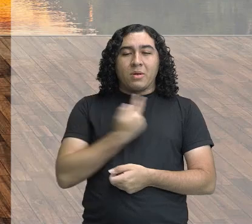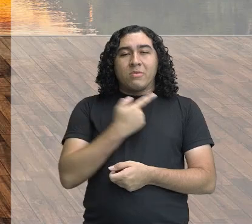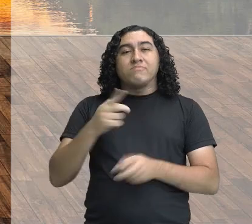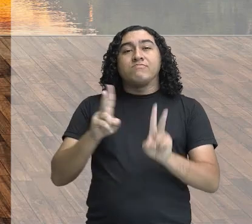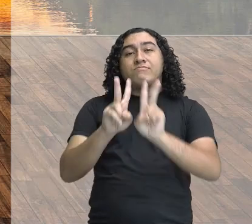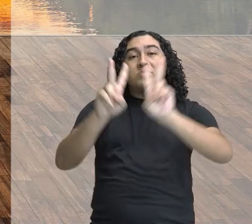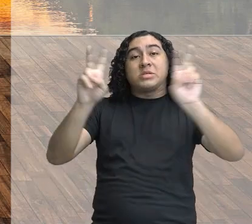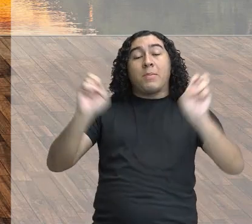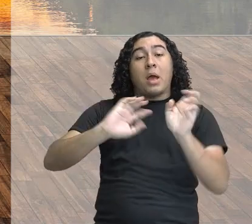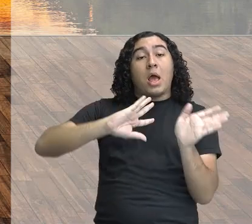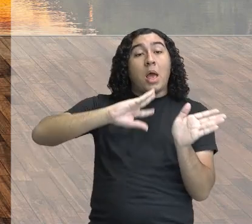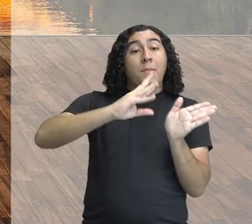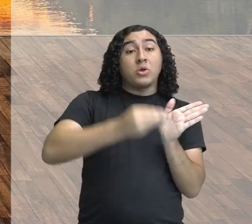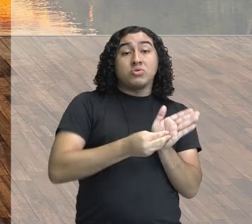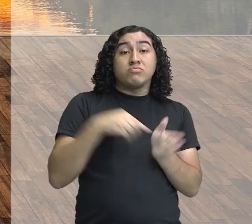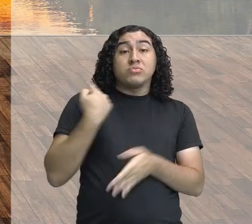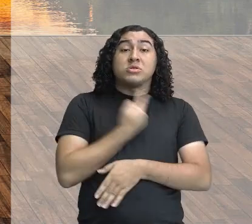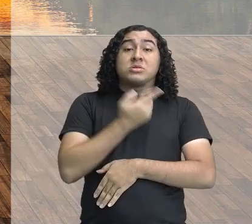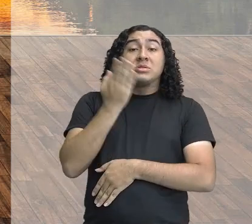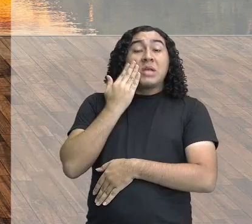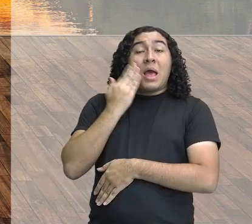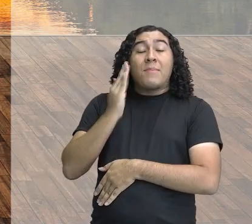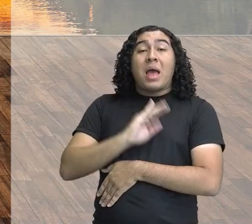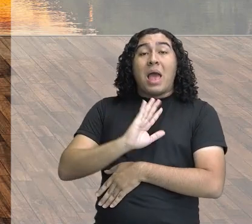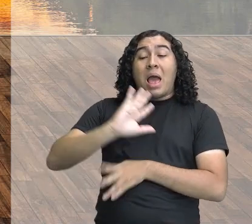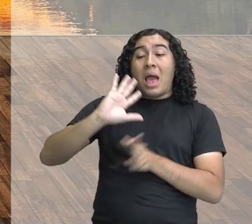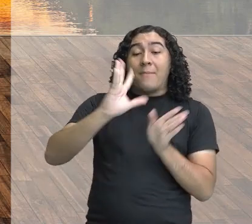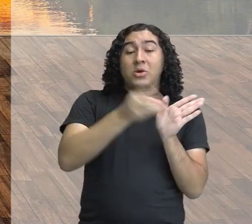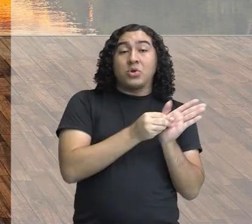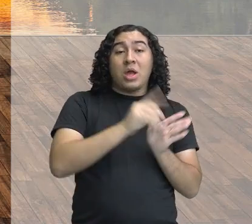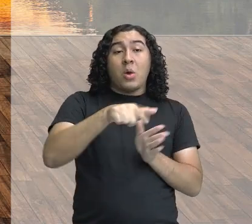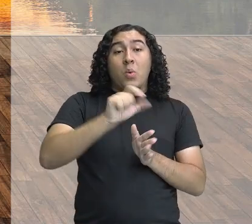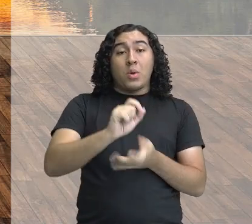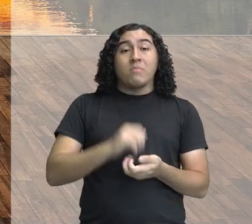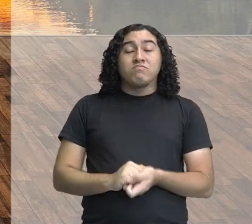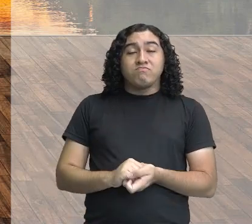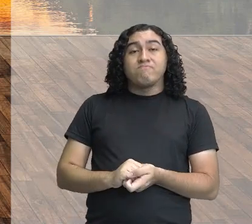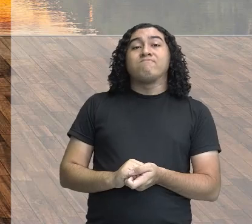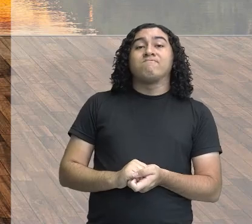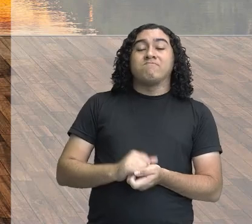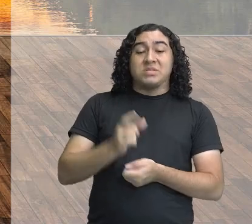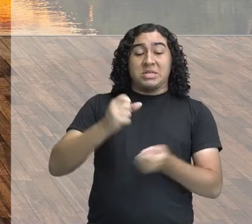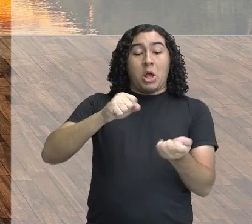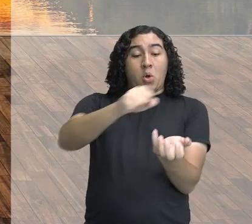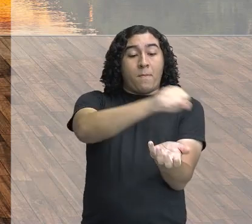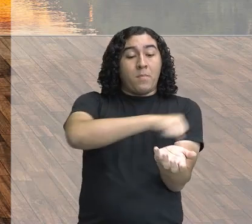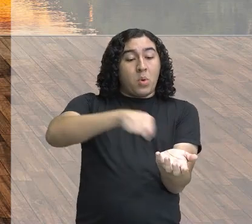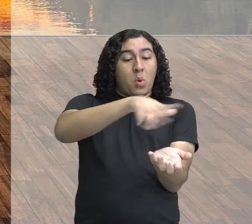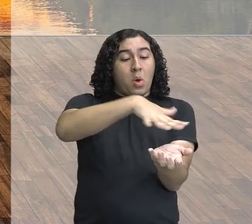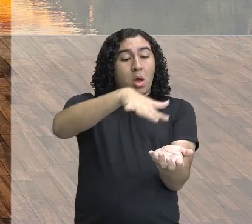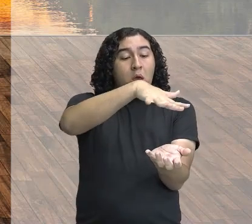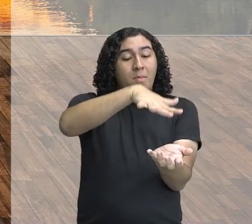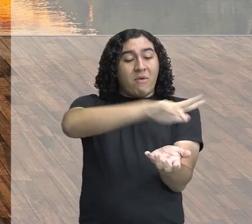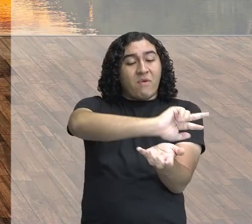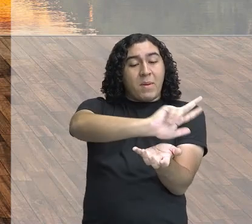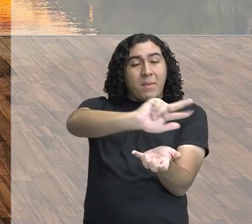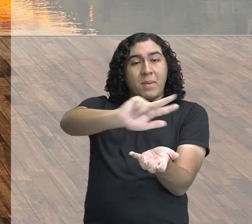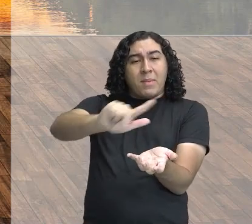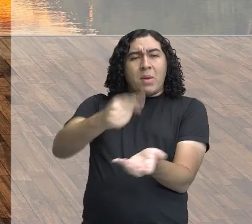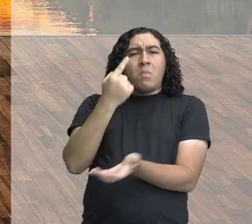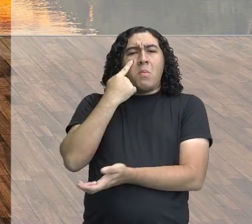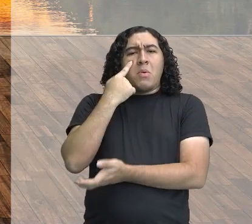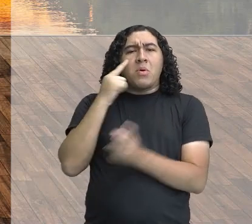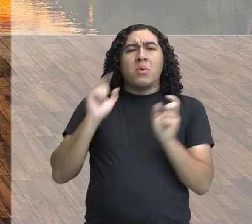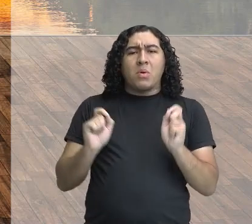de Amazônia, nós sabemos que a Amazônia ela é o maior bioma, né? Vamos ver então aí a